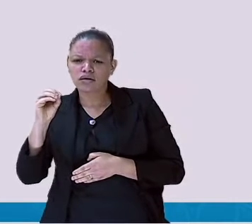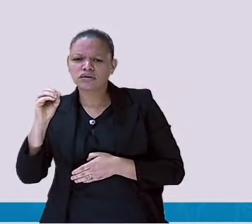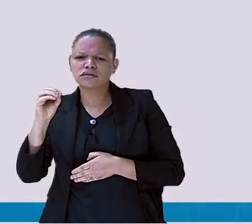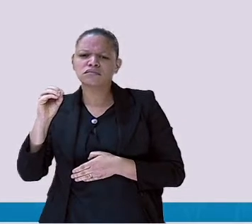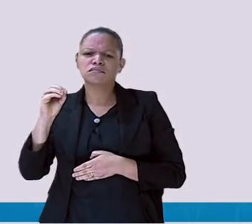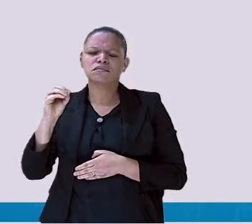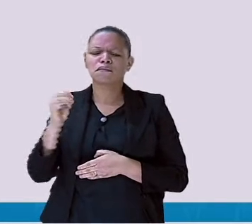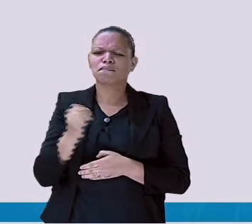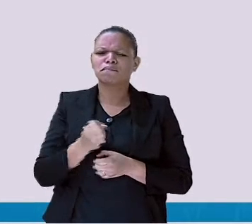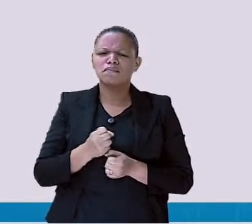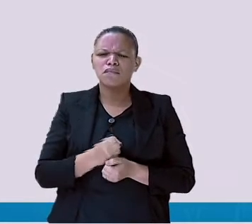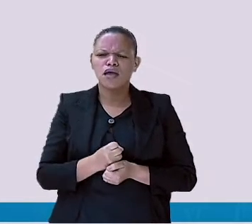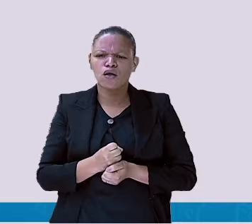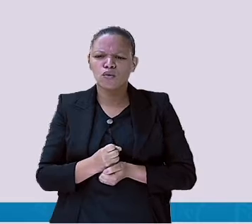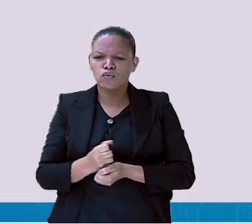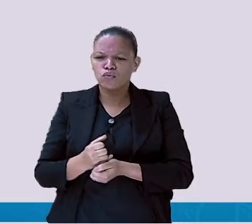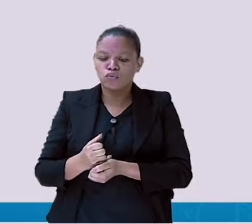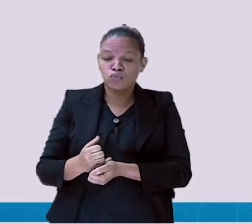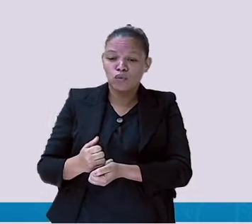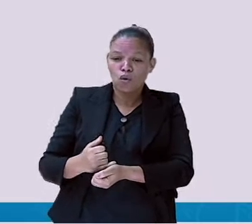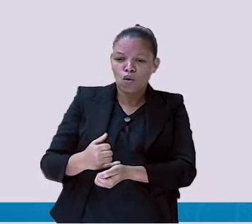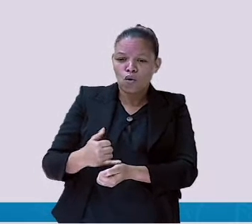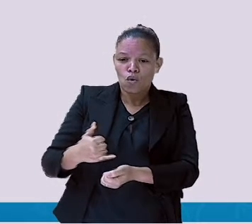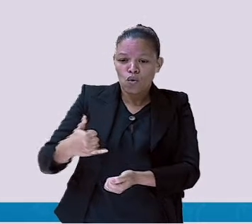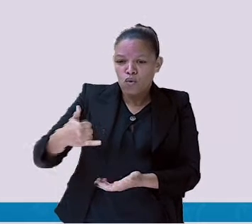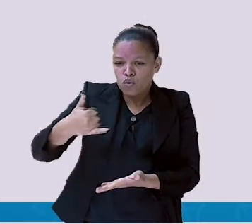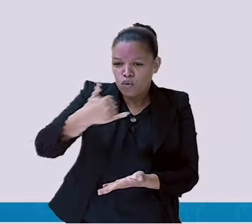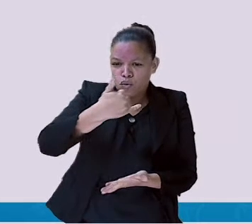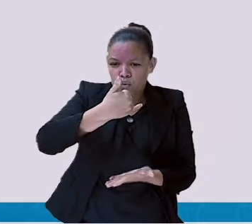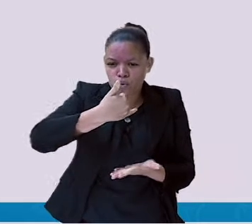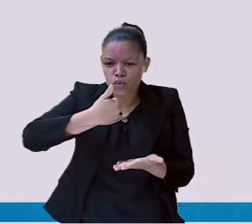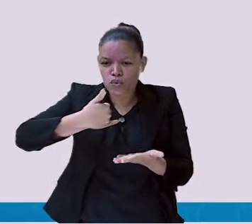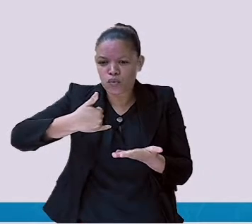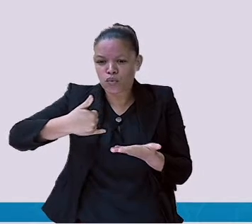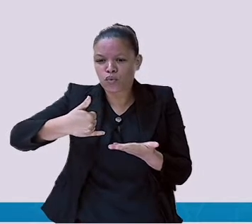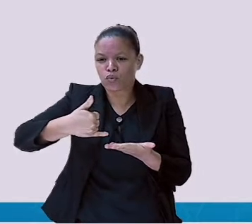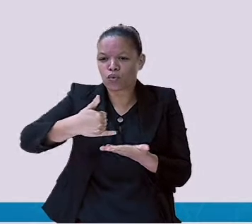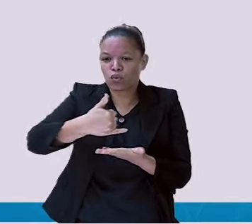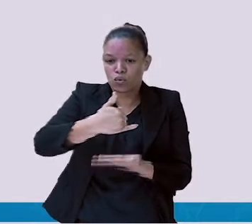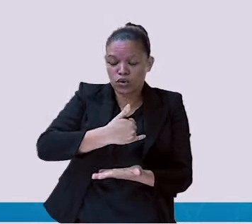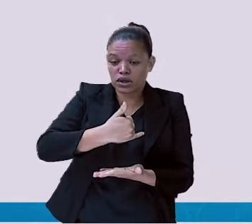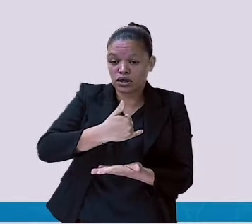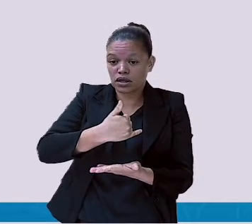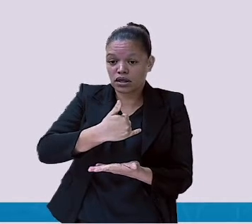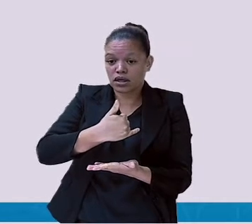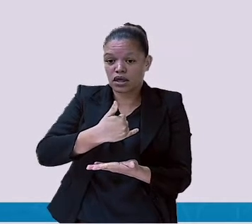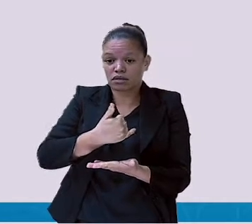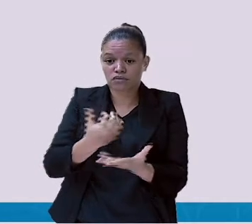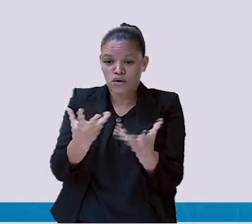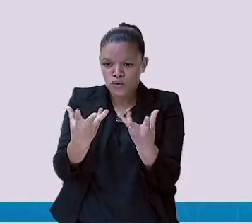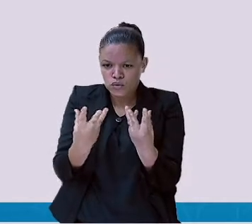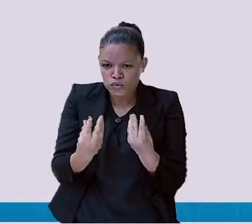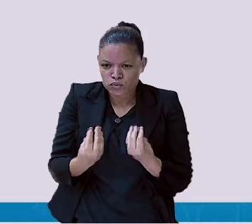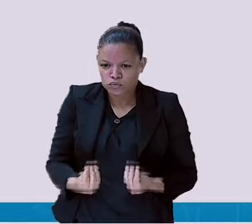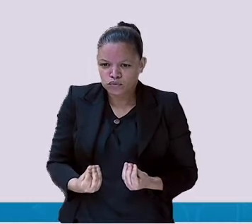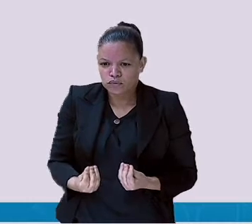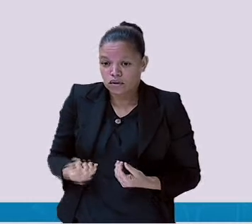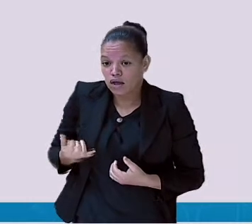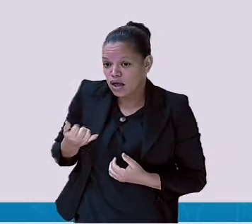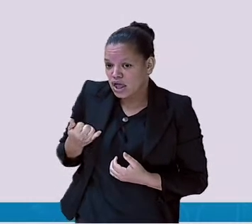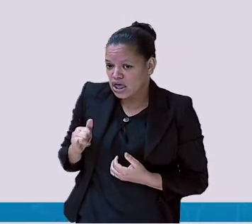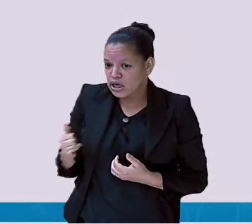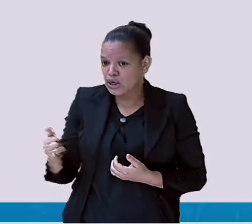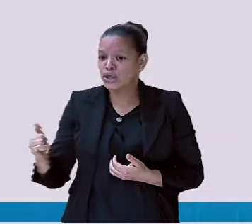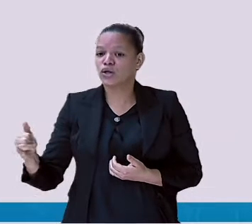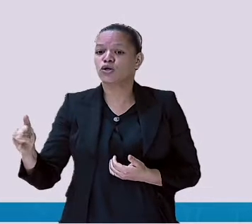saudável, essa quantidade de alimento e essa variedade de alimento faz com que você não exceda, então você não engorde, mas também